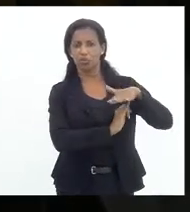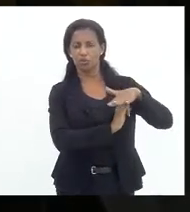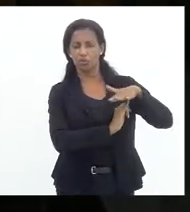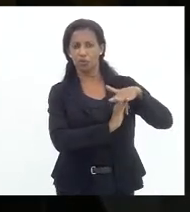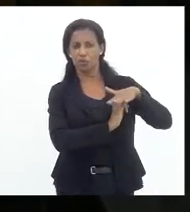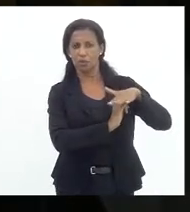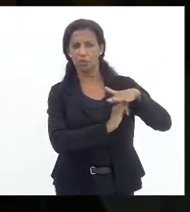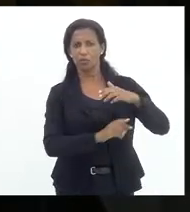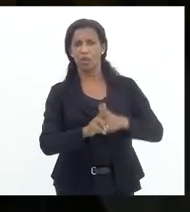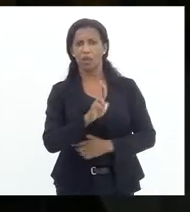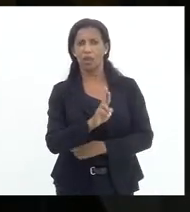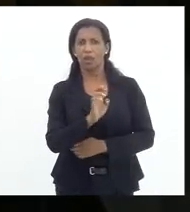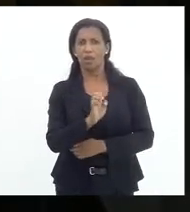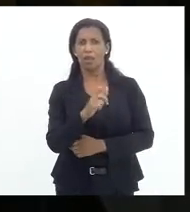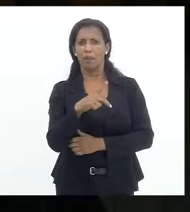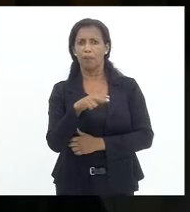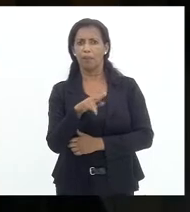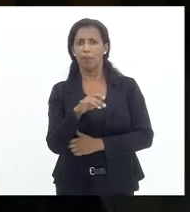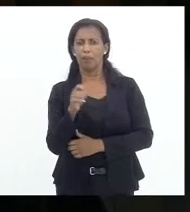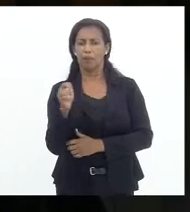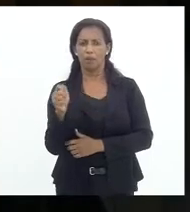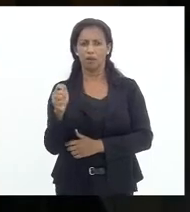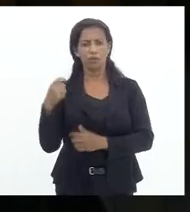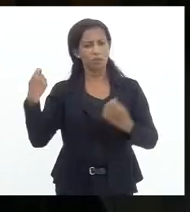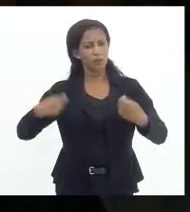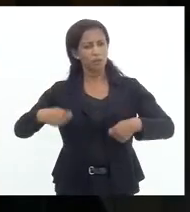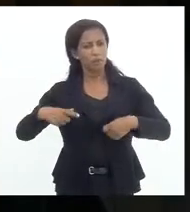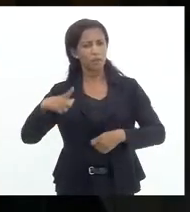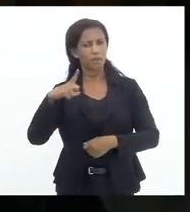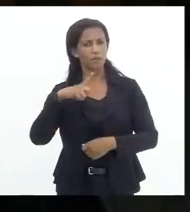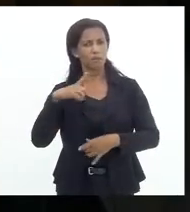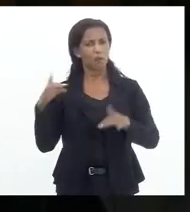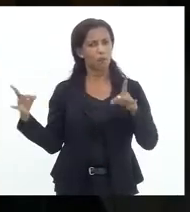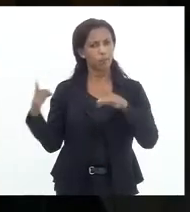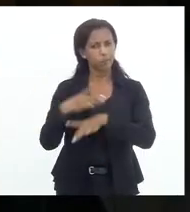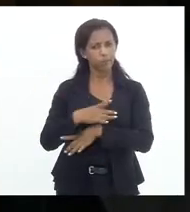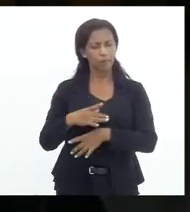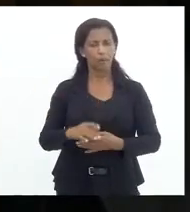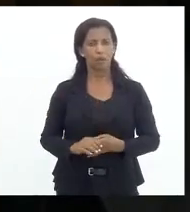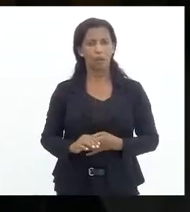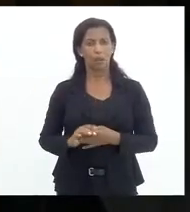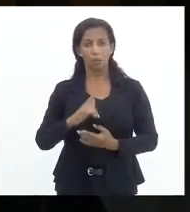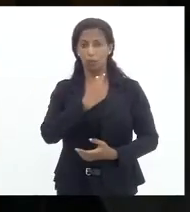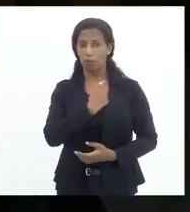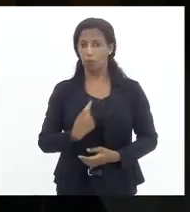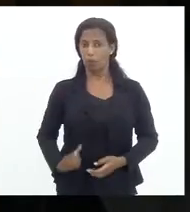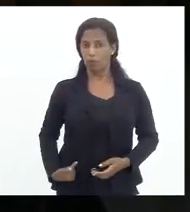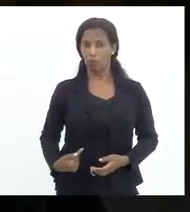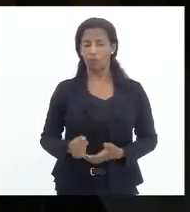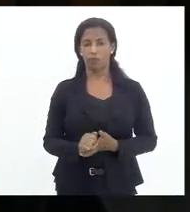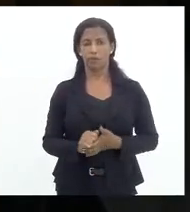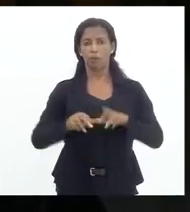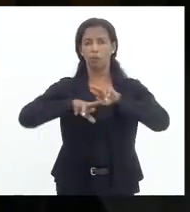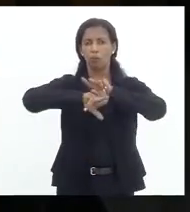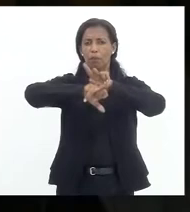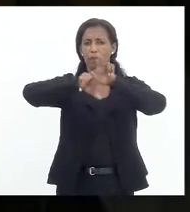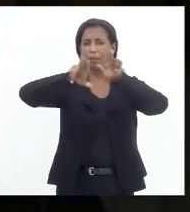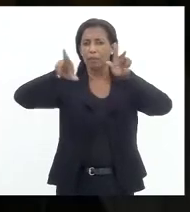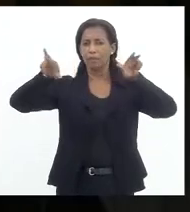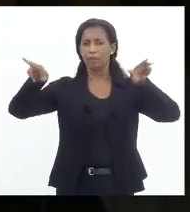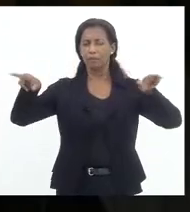republicanas que devem ser estabelecidas Deputado Luiz Paulo por governos de diferentes